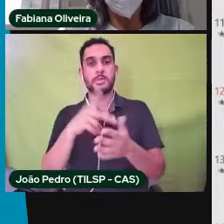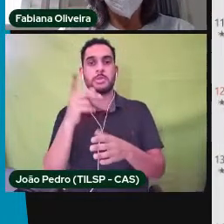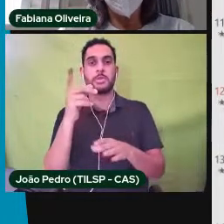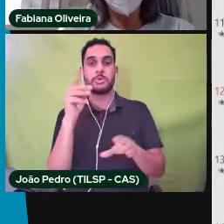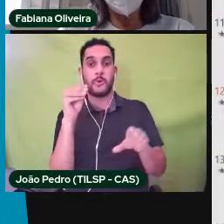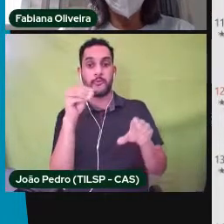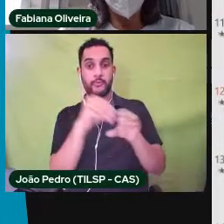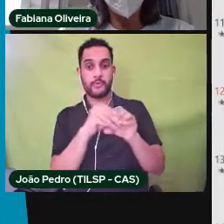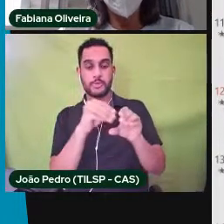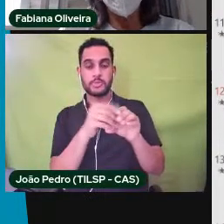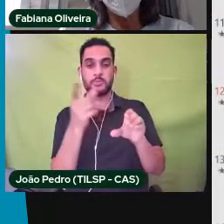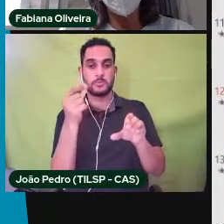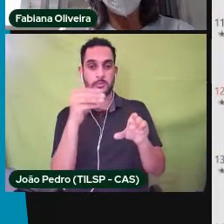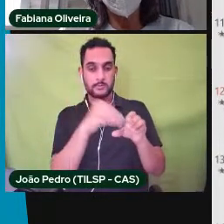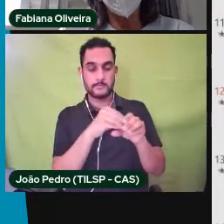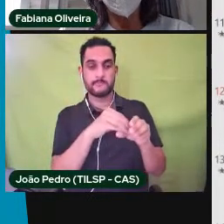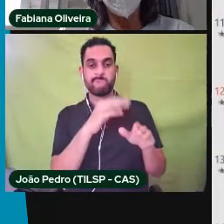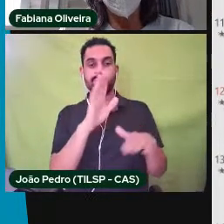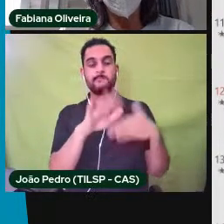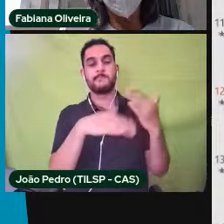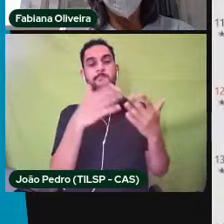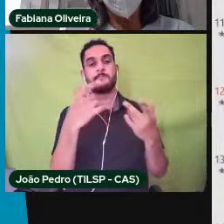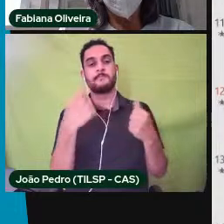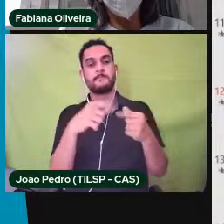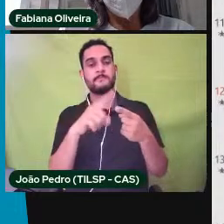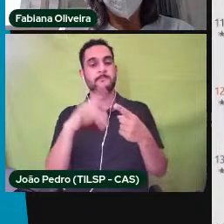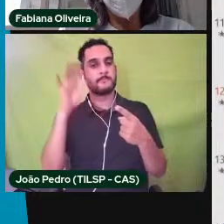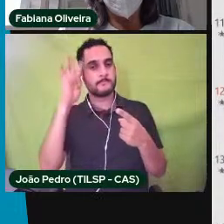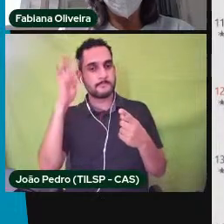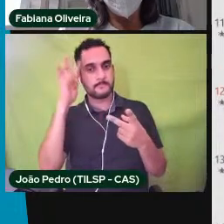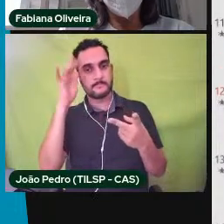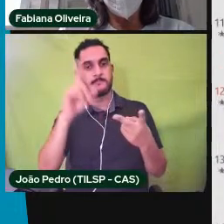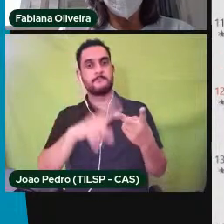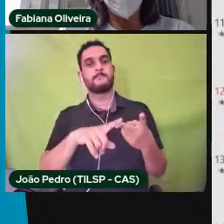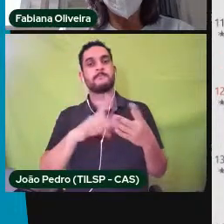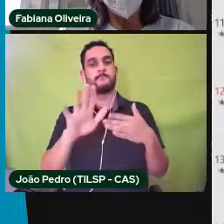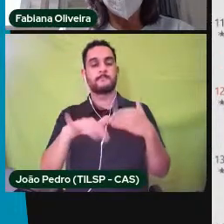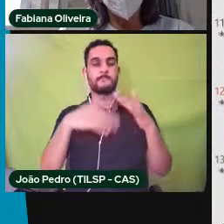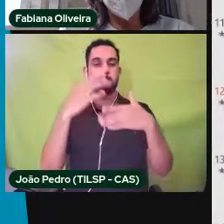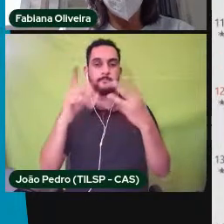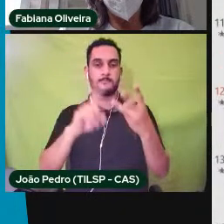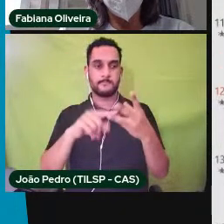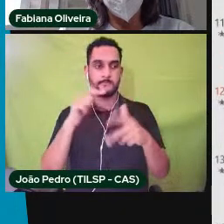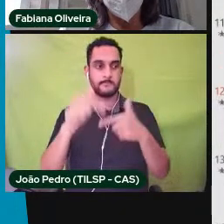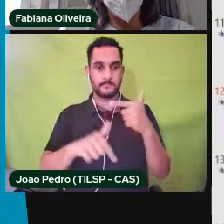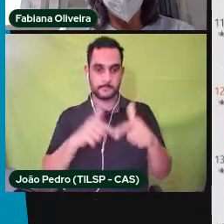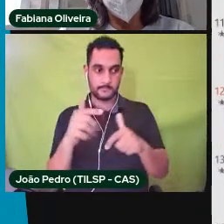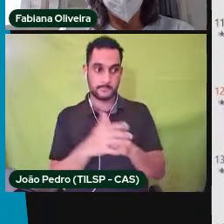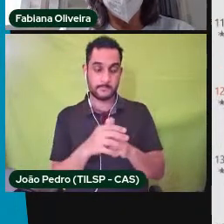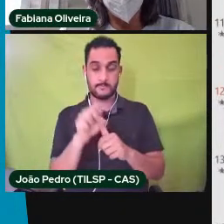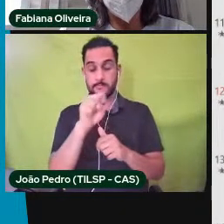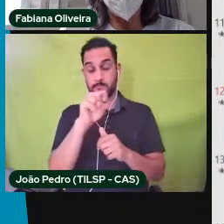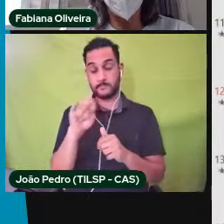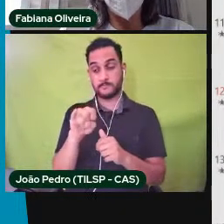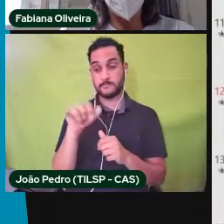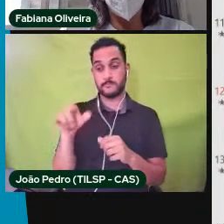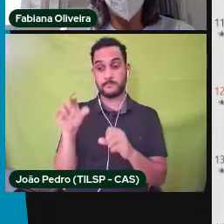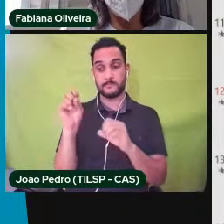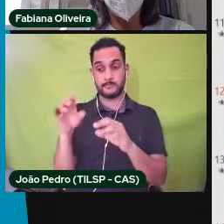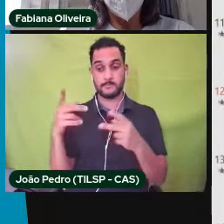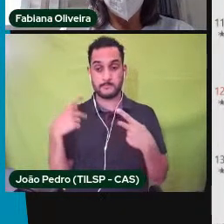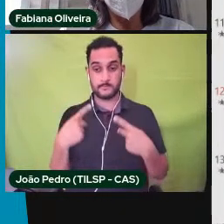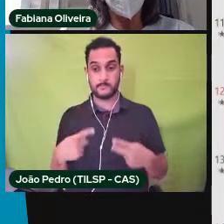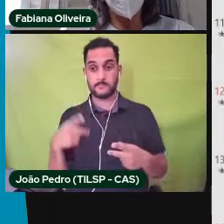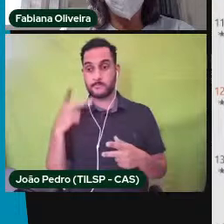conhecimento, em pensamento e em ação. Que quando você oculta a educação como direito humano e no seu